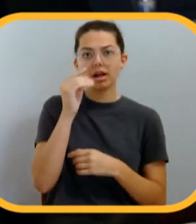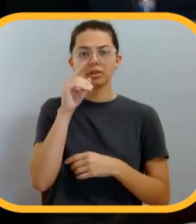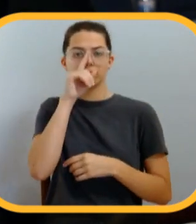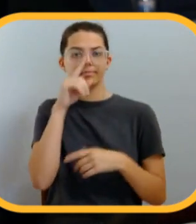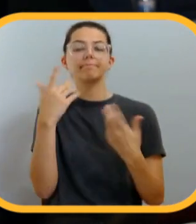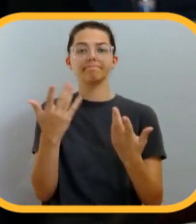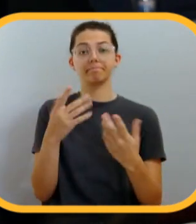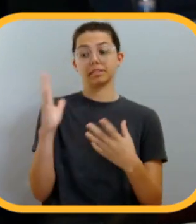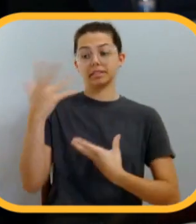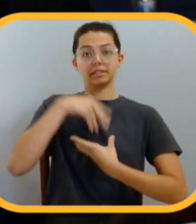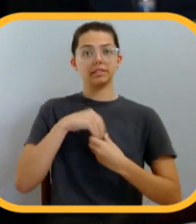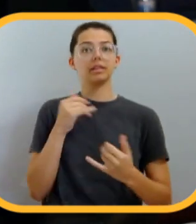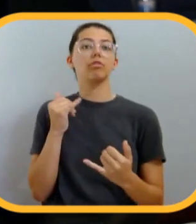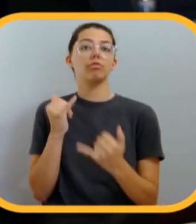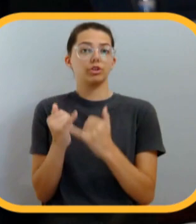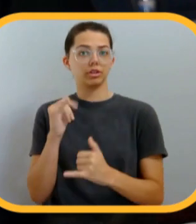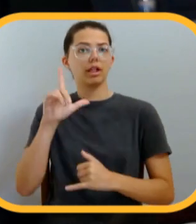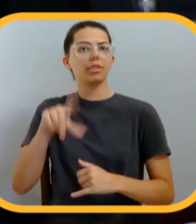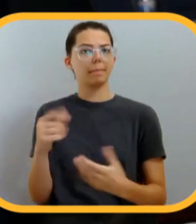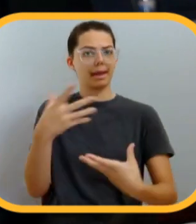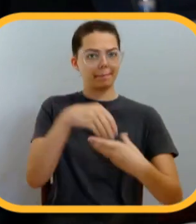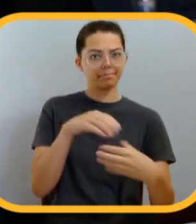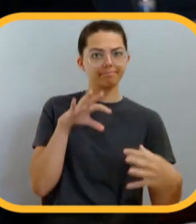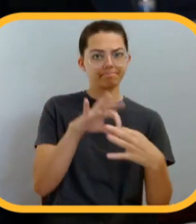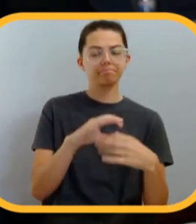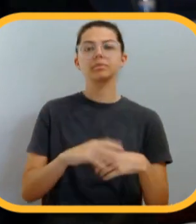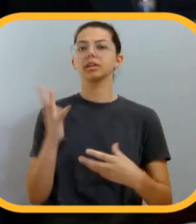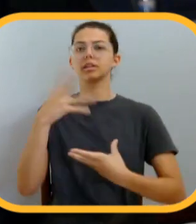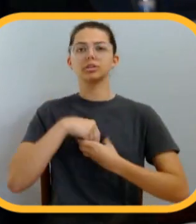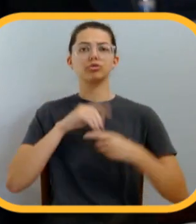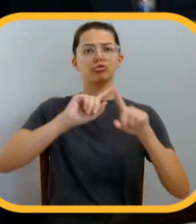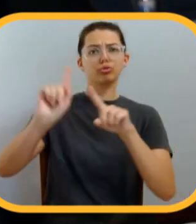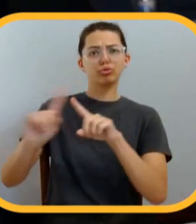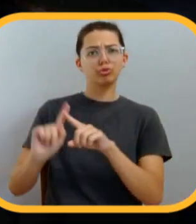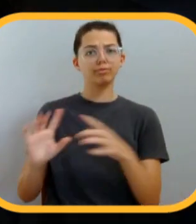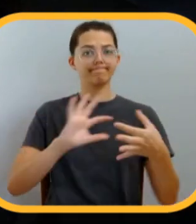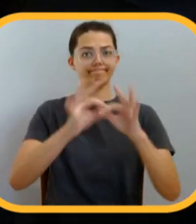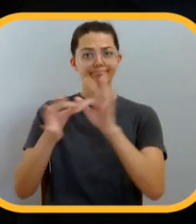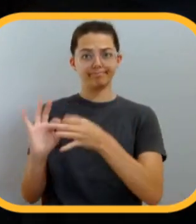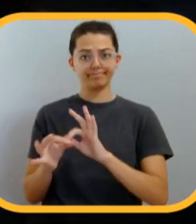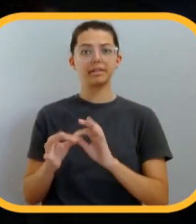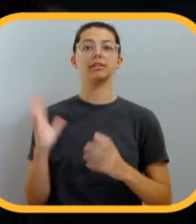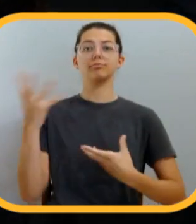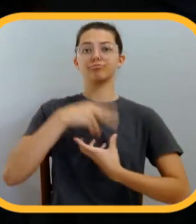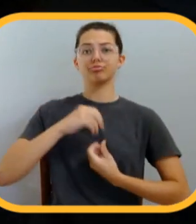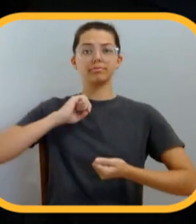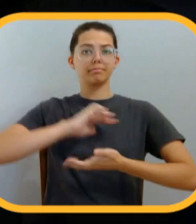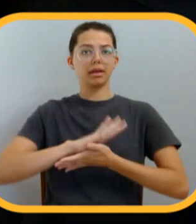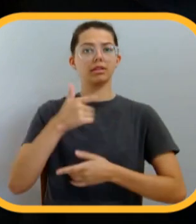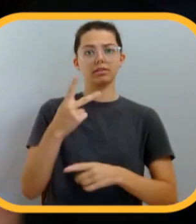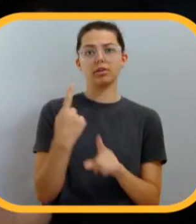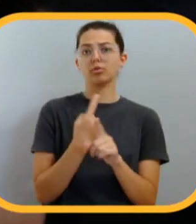também inclui uma literacia digital, não é? Também inclui outros tipos de literacia. A literacia mediática